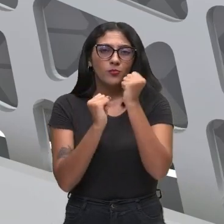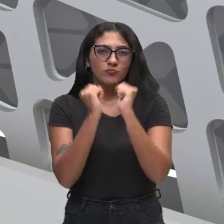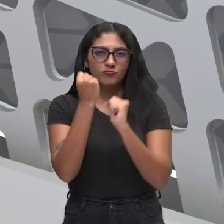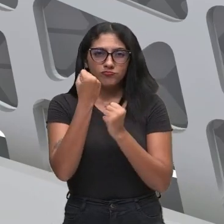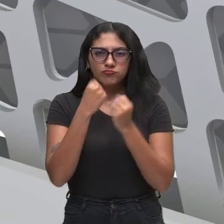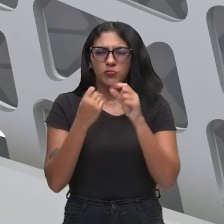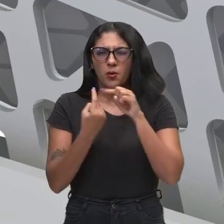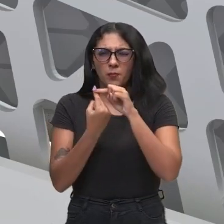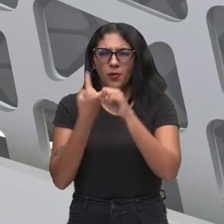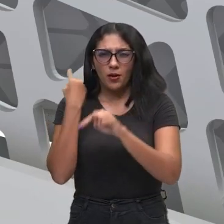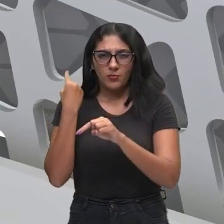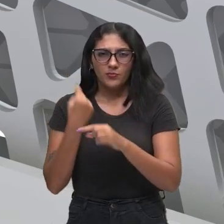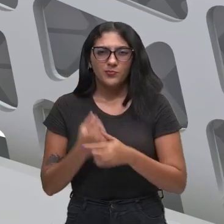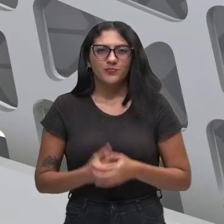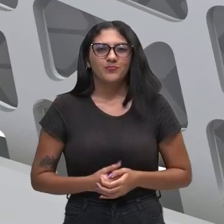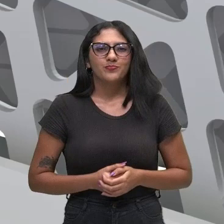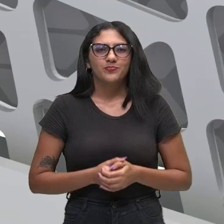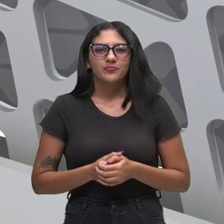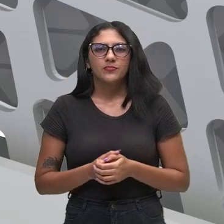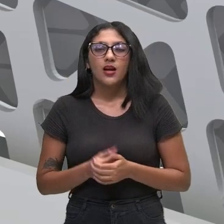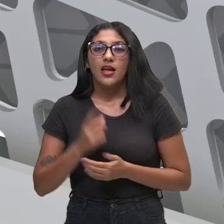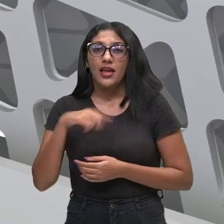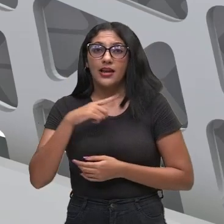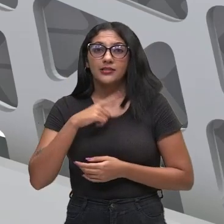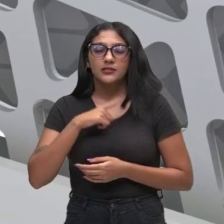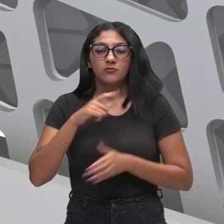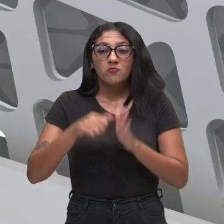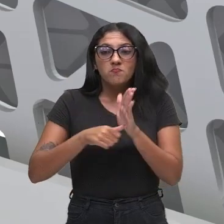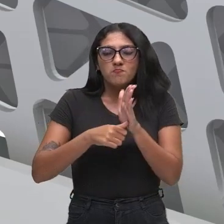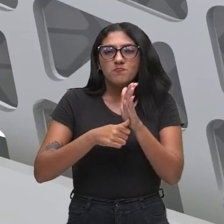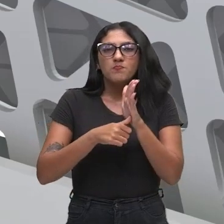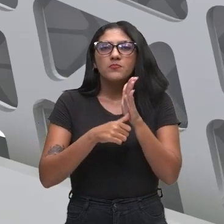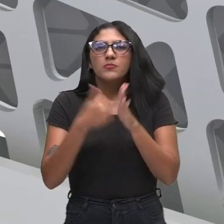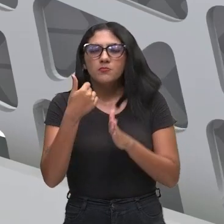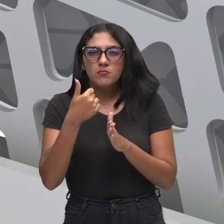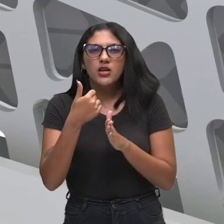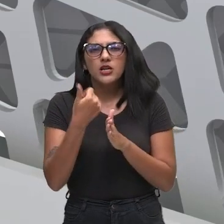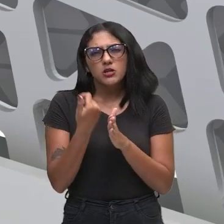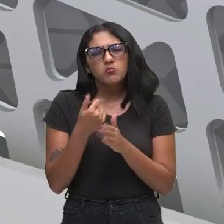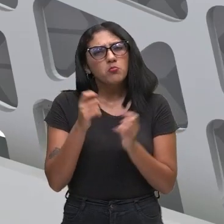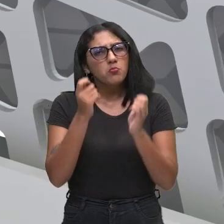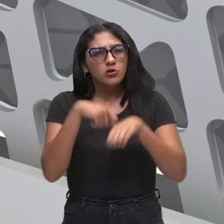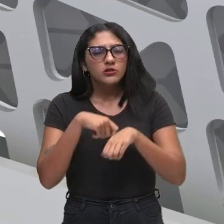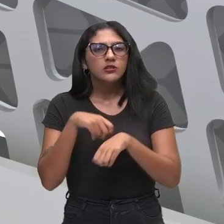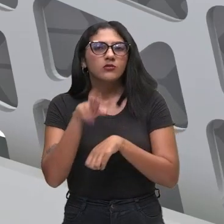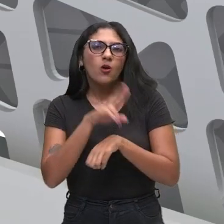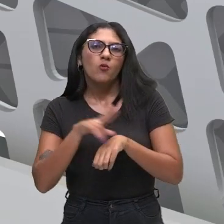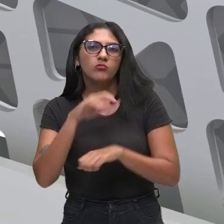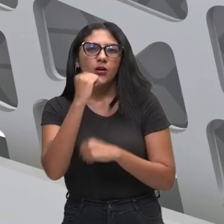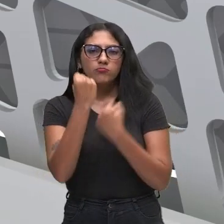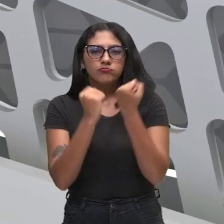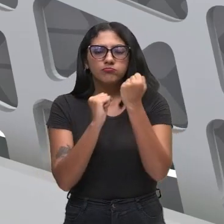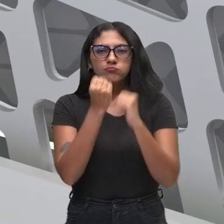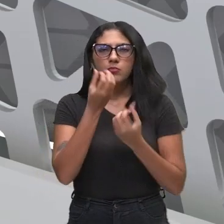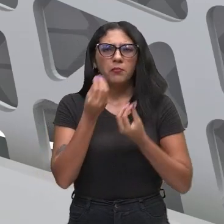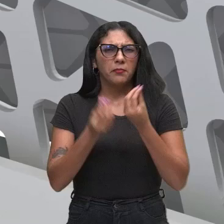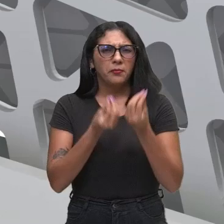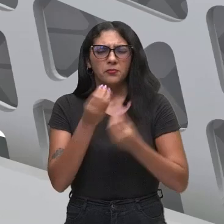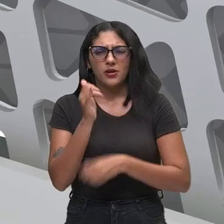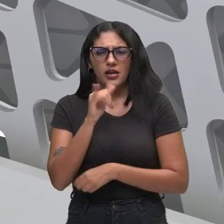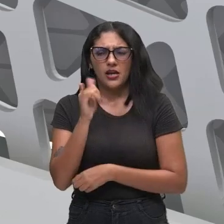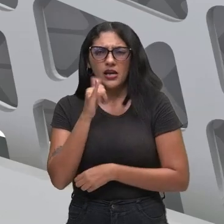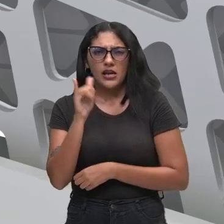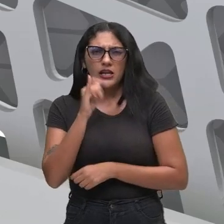Tá? Então, esse foi ali o primeiro entendimento do quanto poderia ser utilizado essa energia, né,